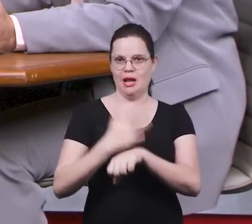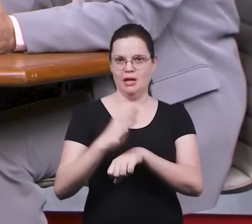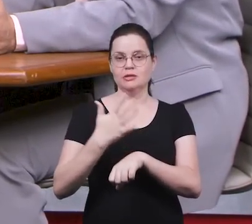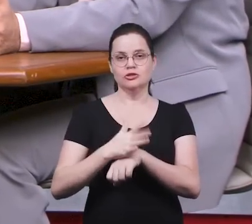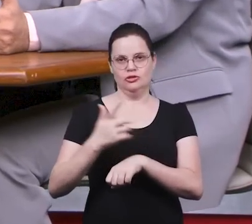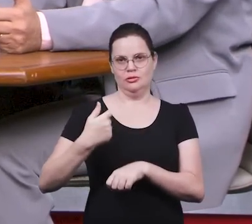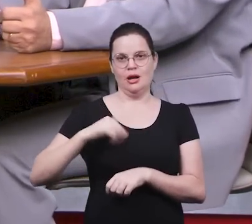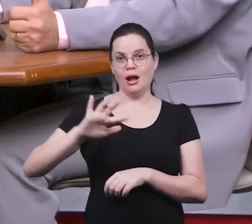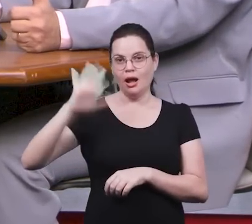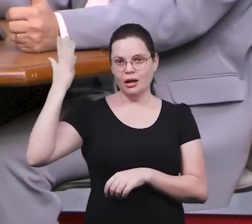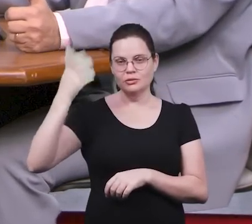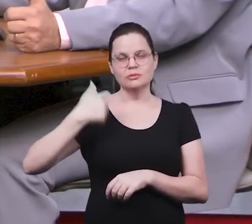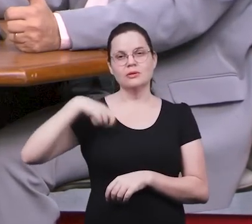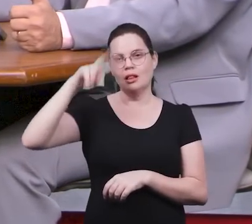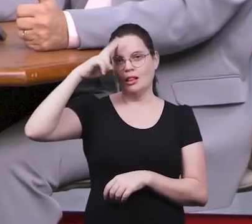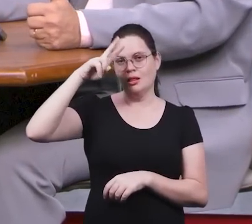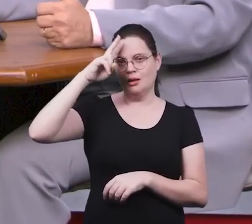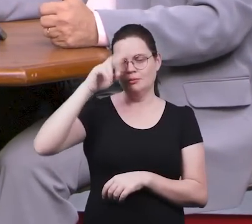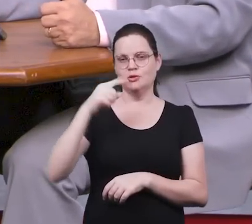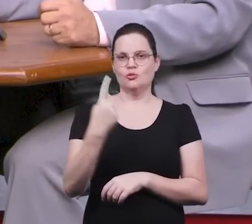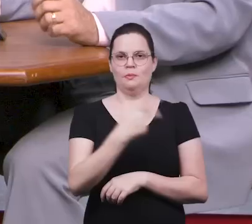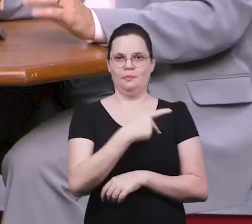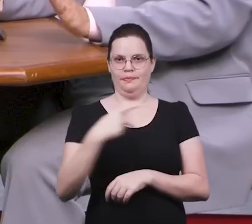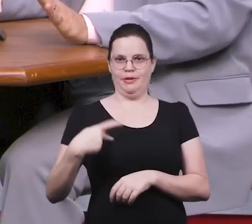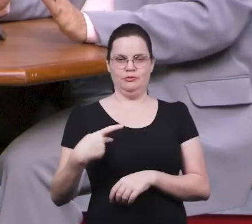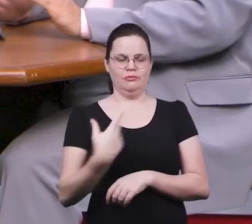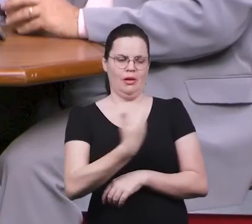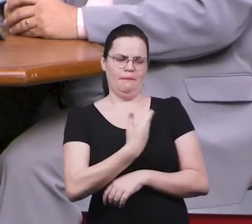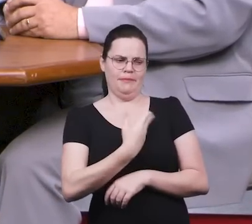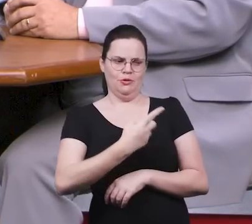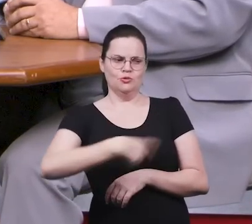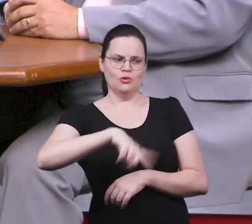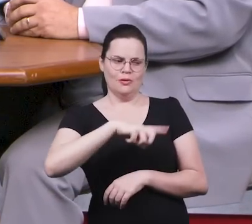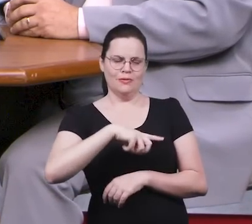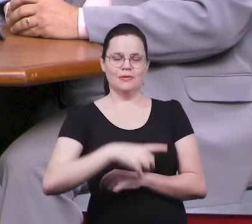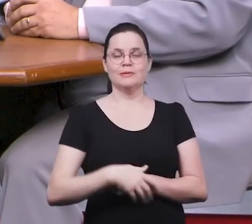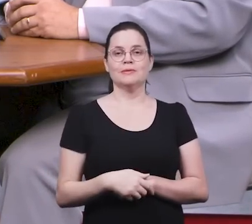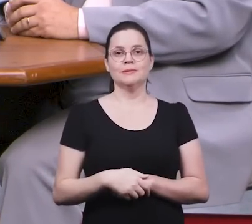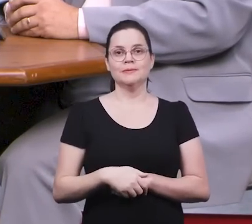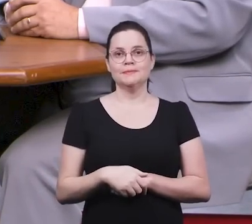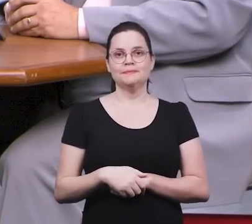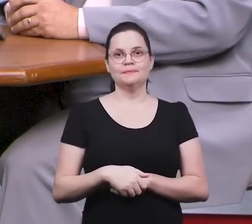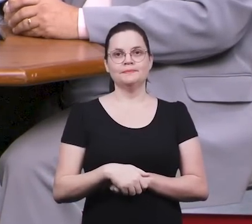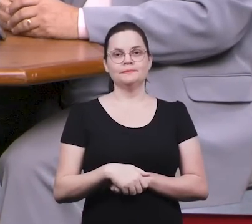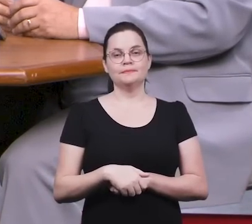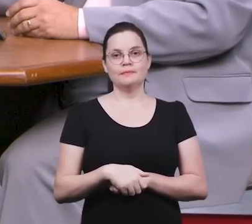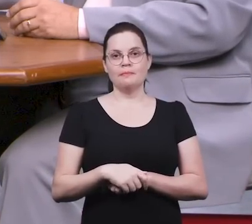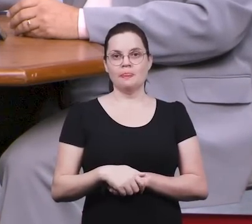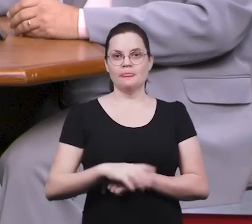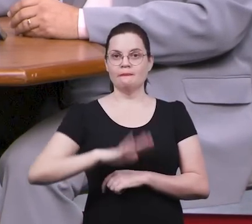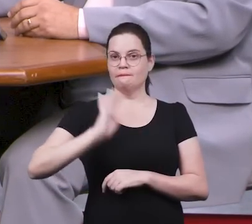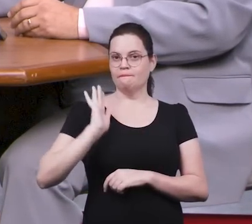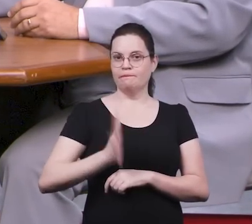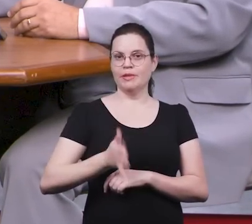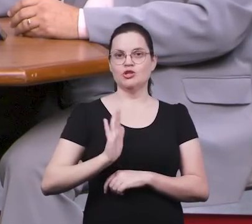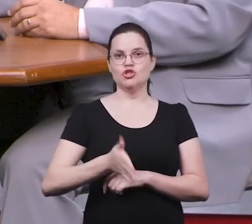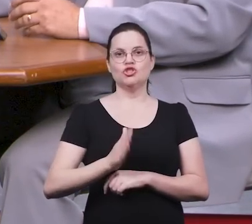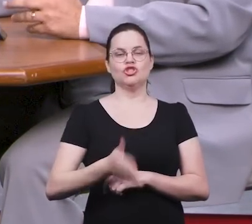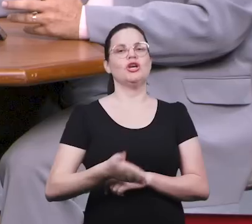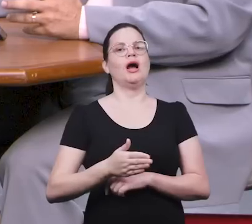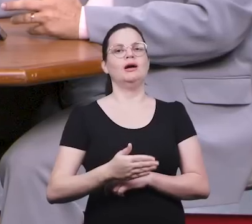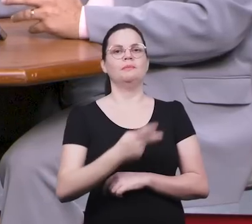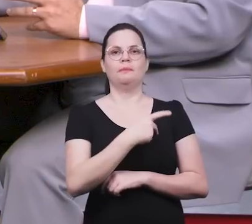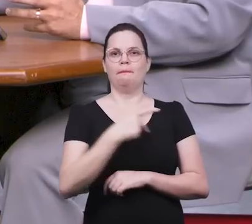Eu lembrei de um companheiro nosso, um pastor. Ele já estava há um bom tempo numa